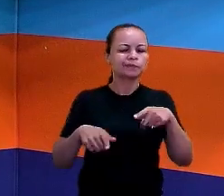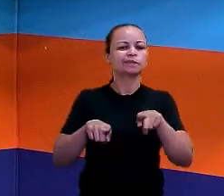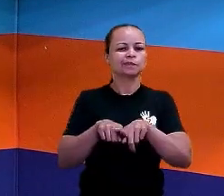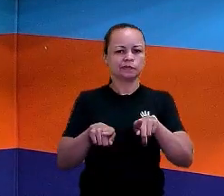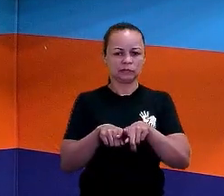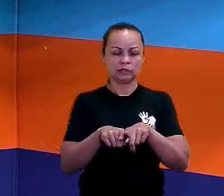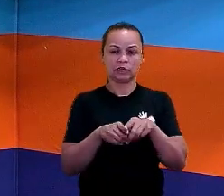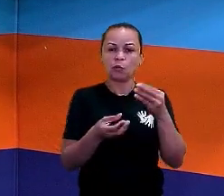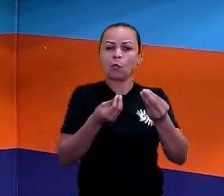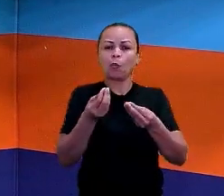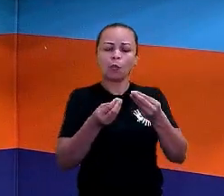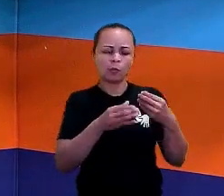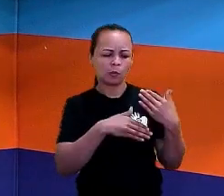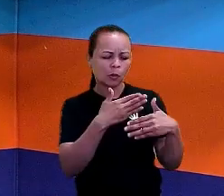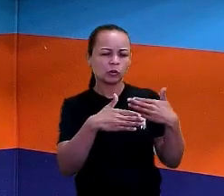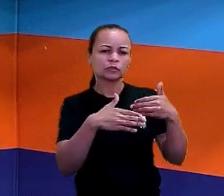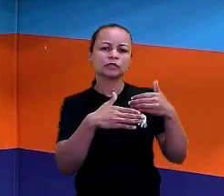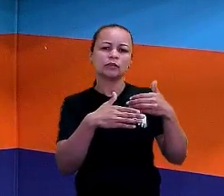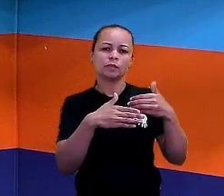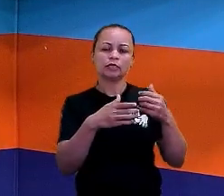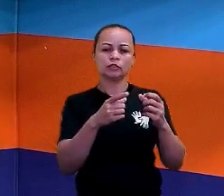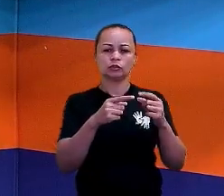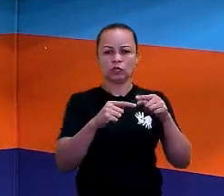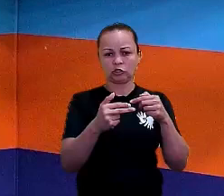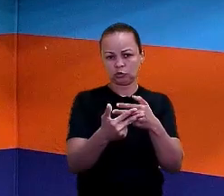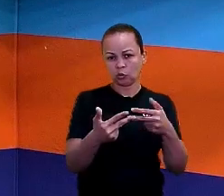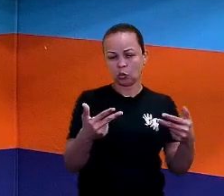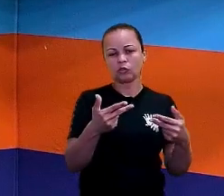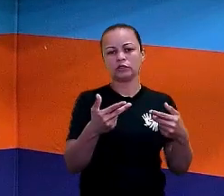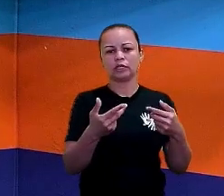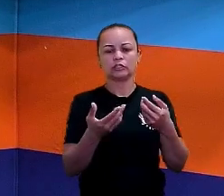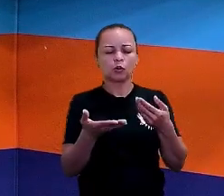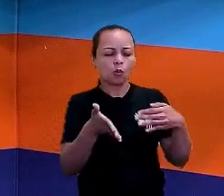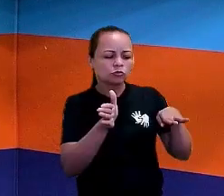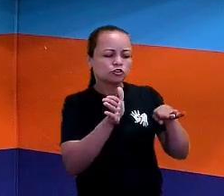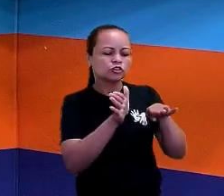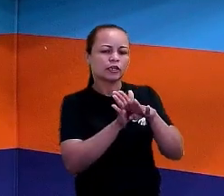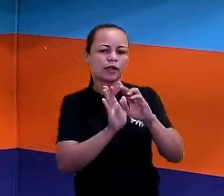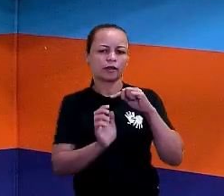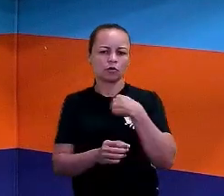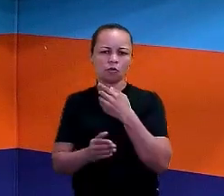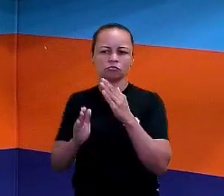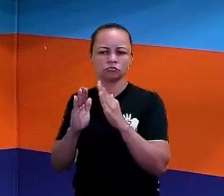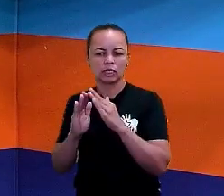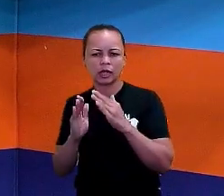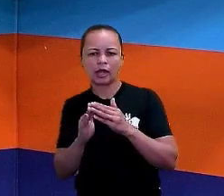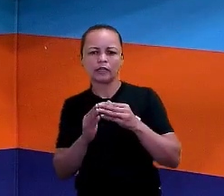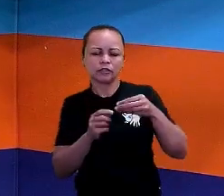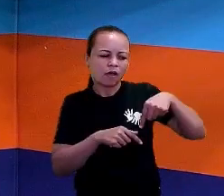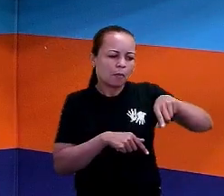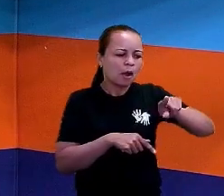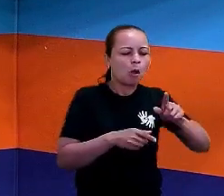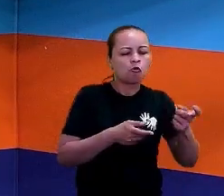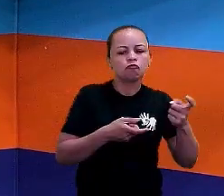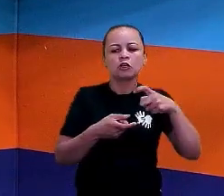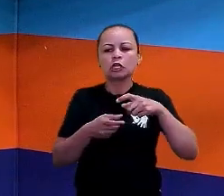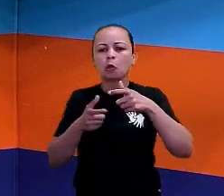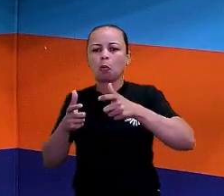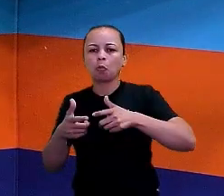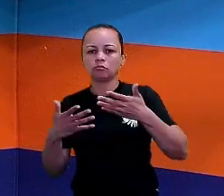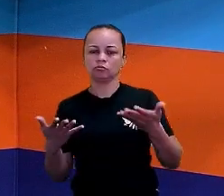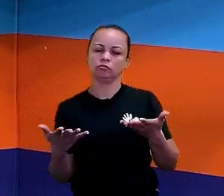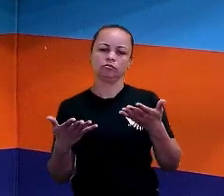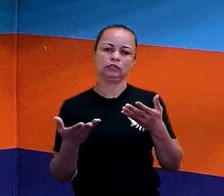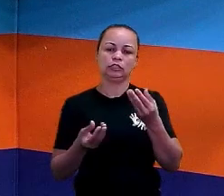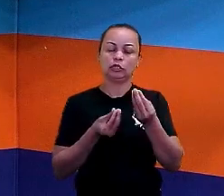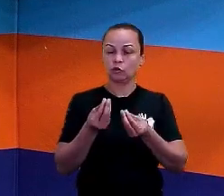De processamento dos produtos, né? De onde vem, para onde vai, como chega à nossa casa, o resultado final dele, o que deveria ser,